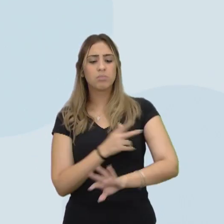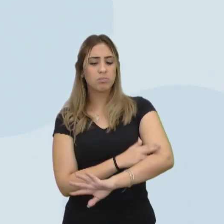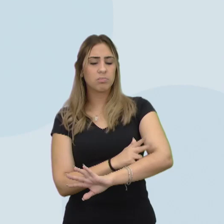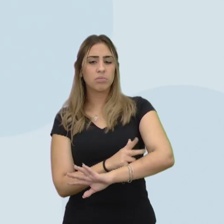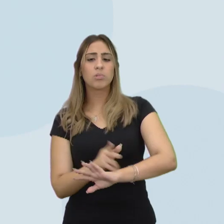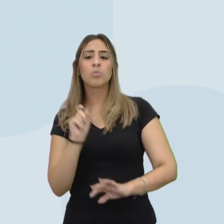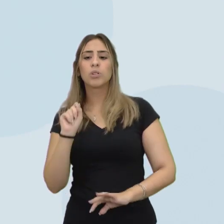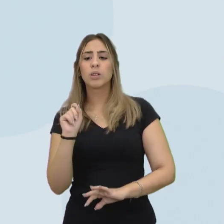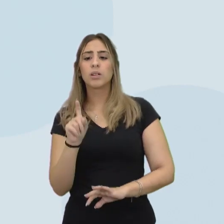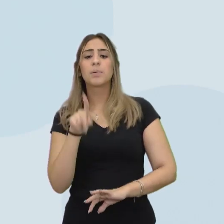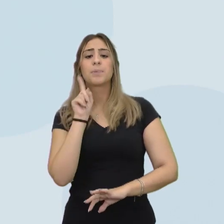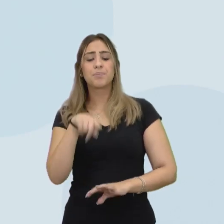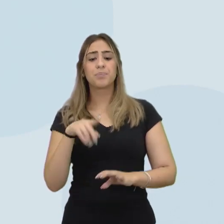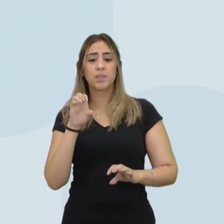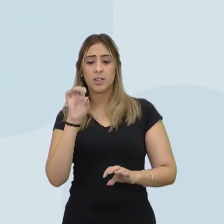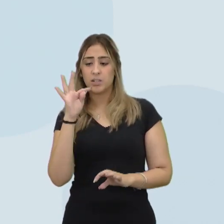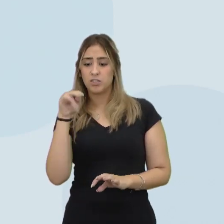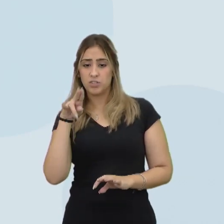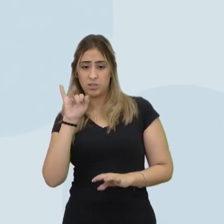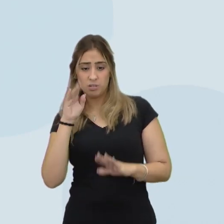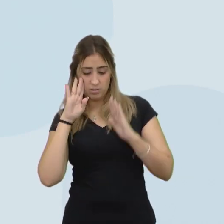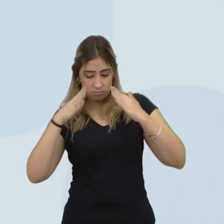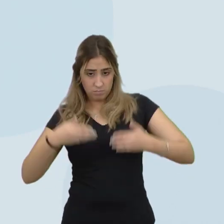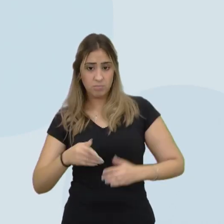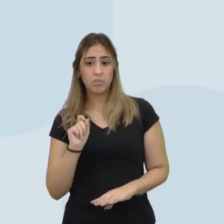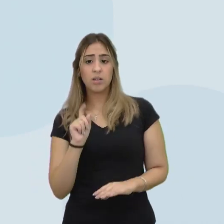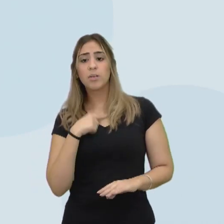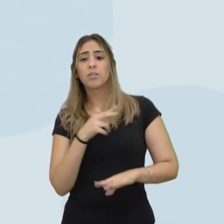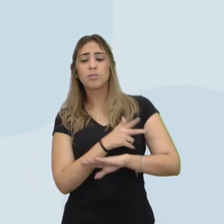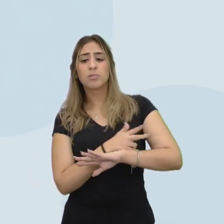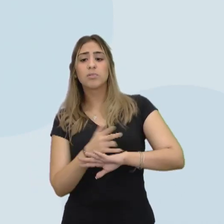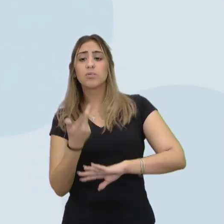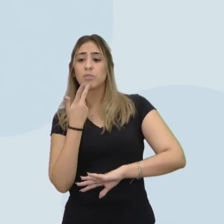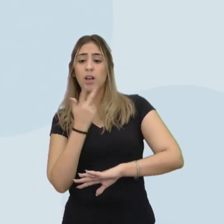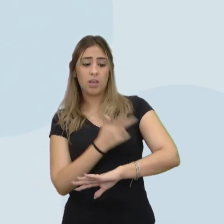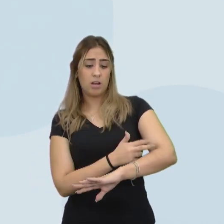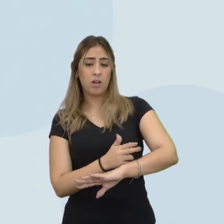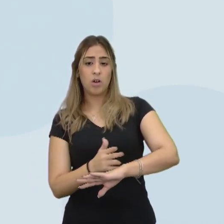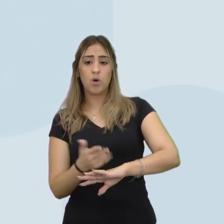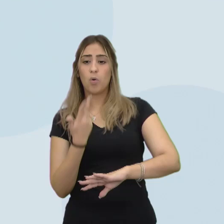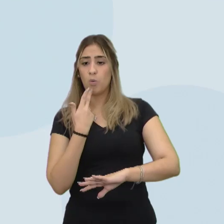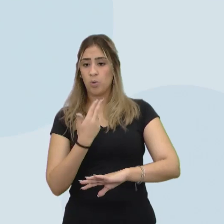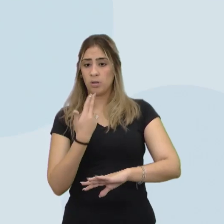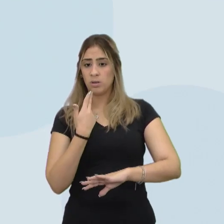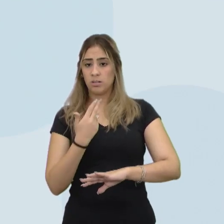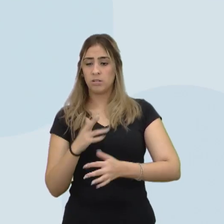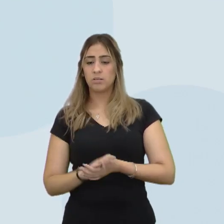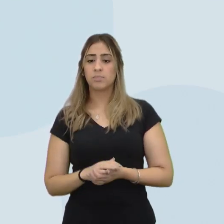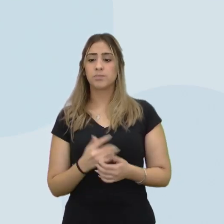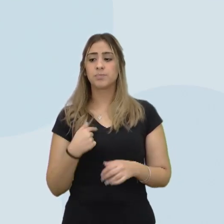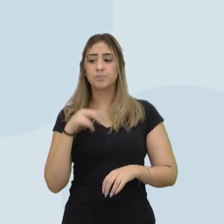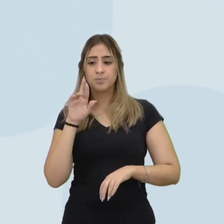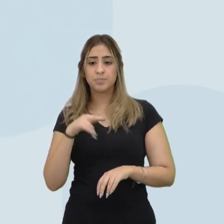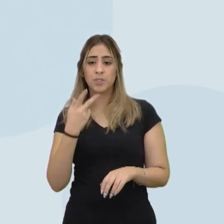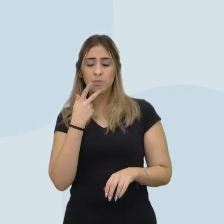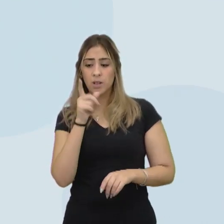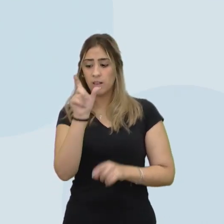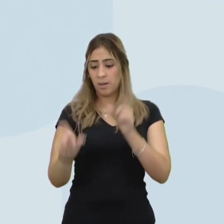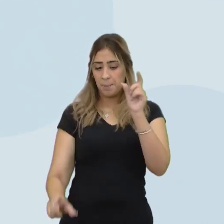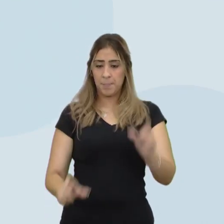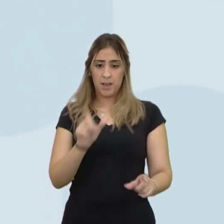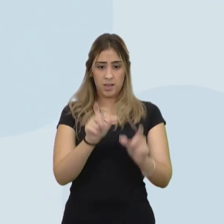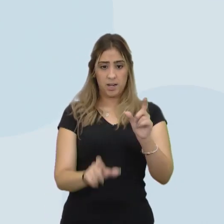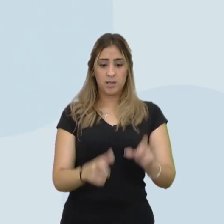lembrar. Etnia, muitas vezes a gente fala raça, muitas vezes a gente fala de uma